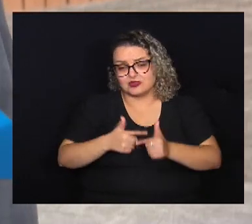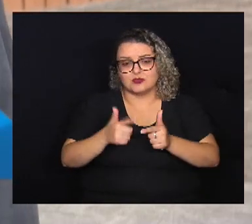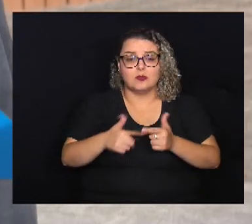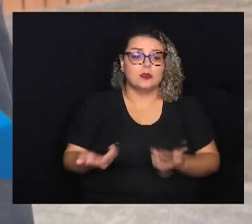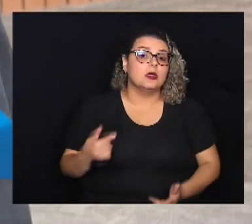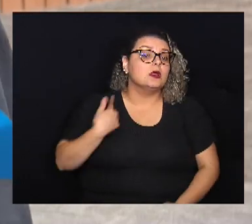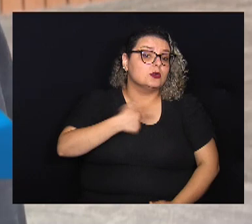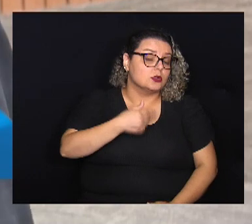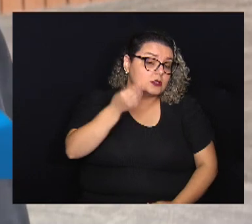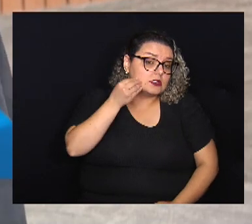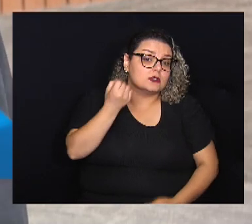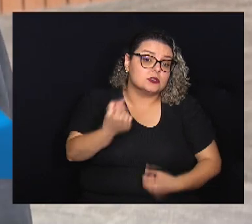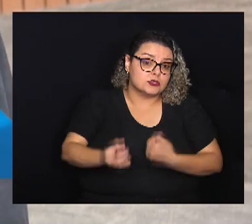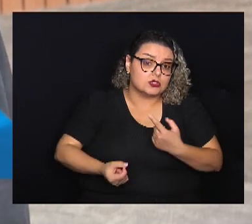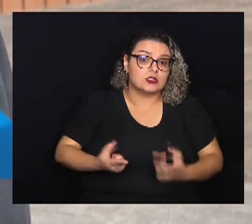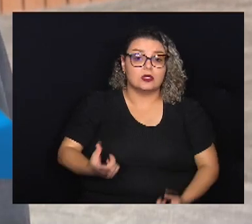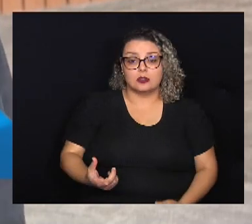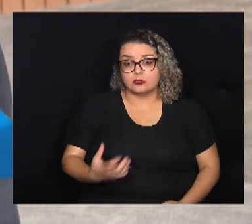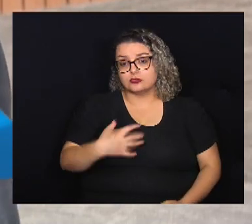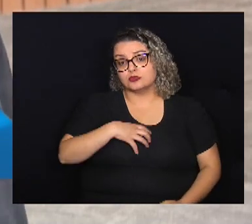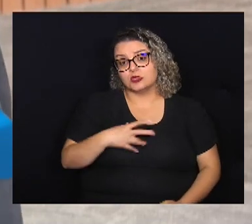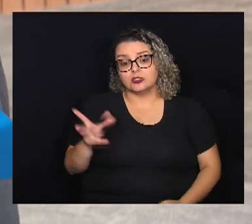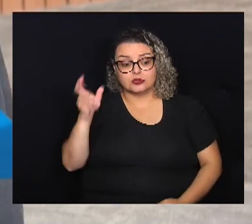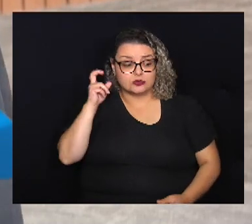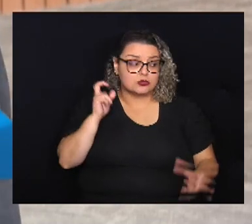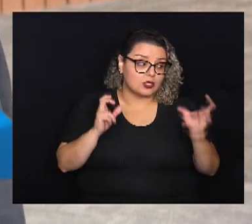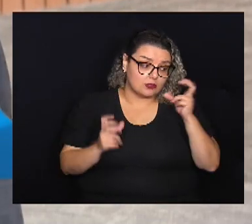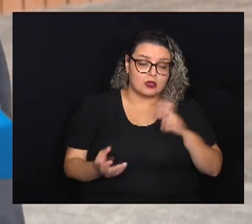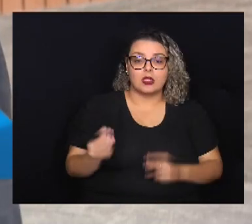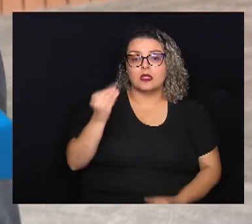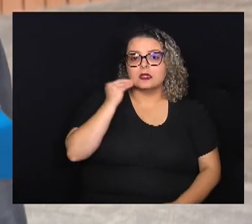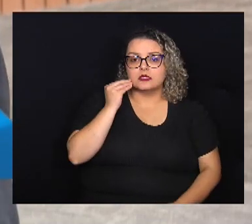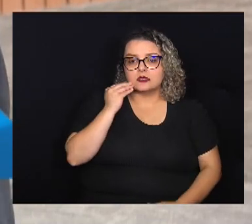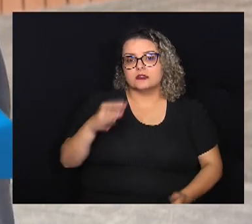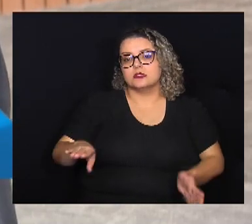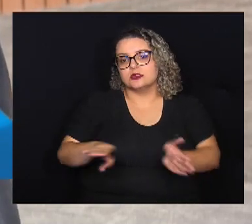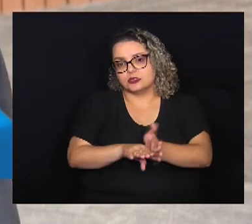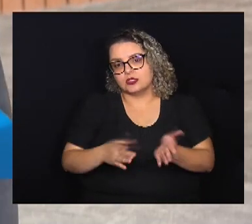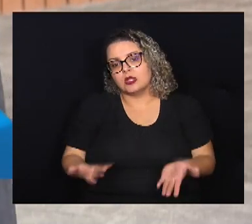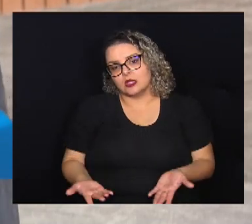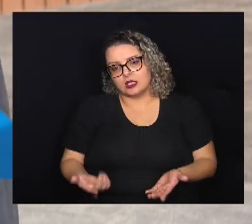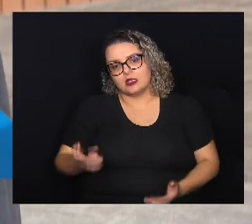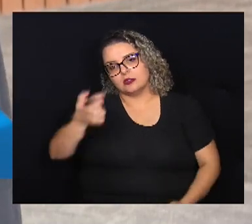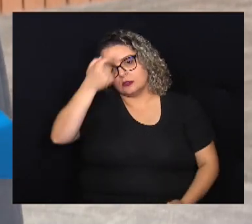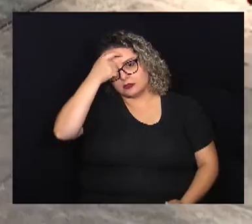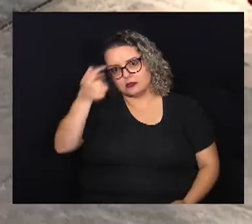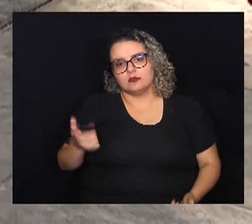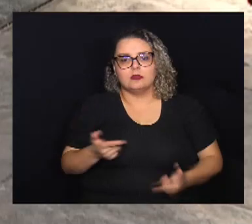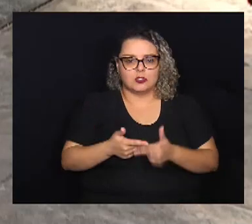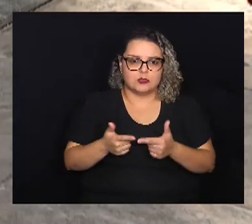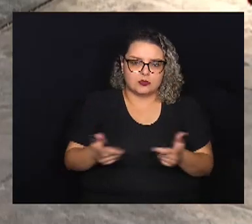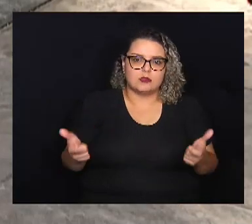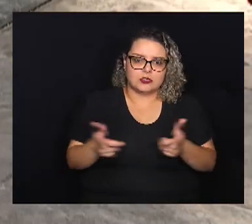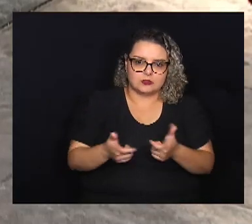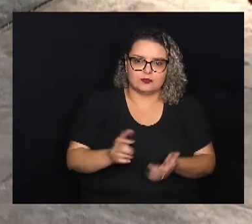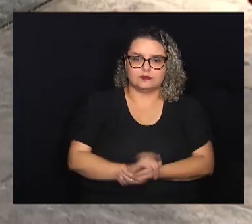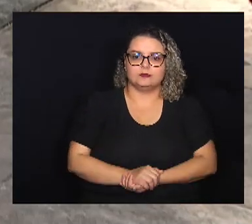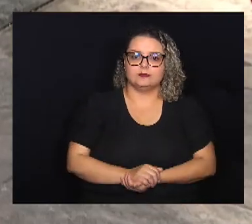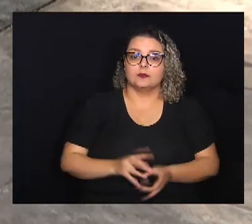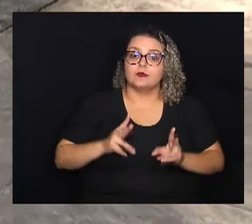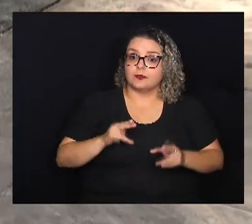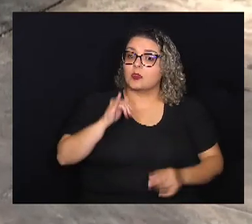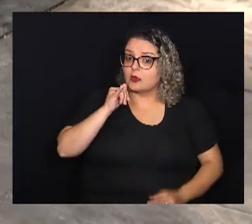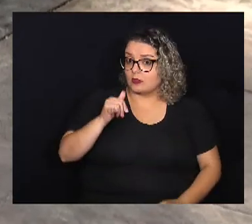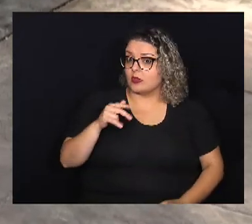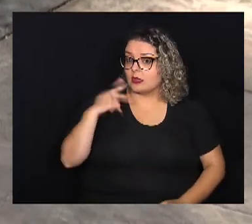tentando de alguma forma escutar todos os lados e tentar chegar num consenso para mitigar esses impactos conforme salienta o